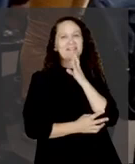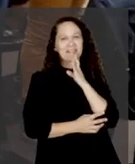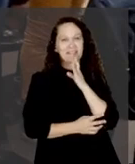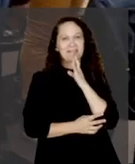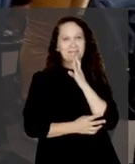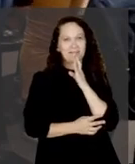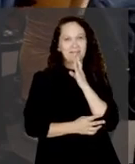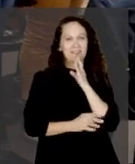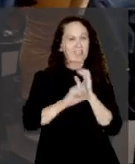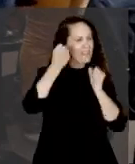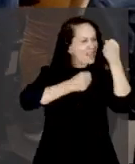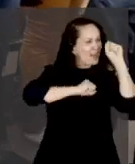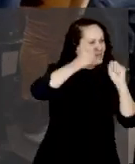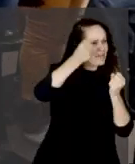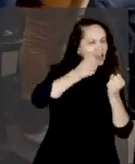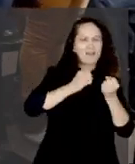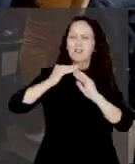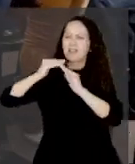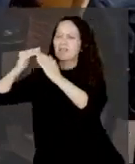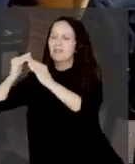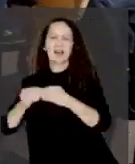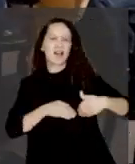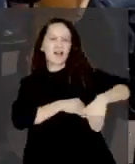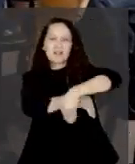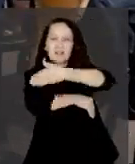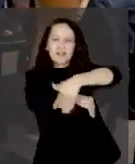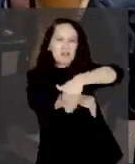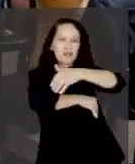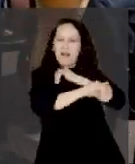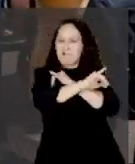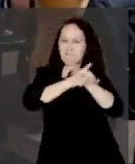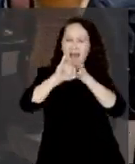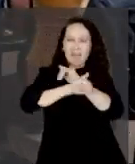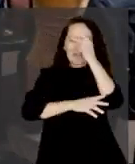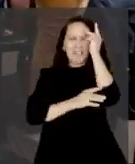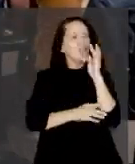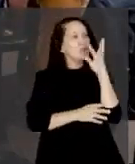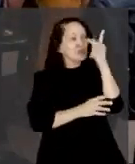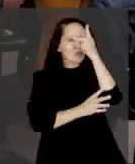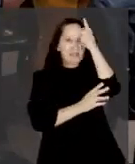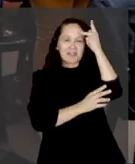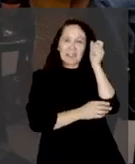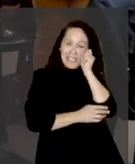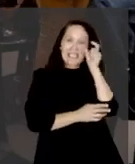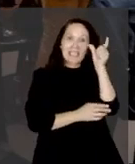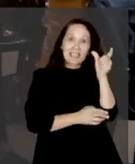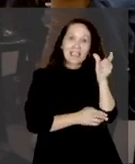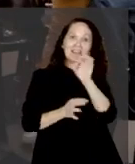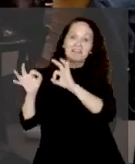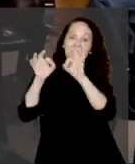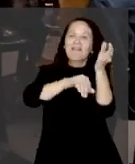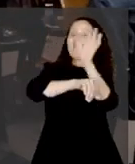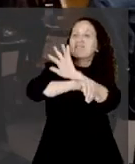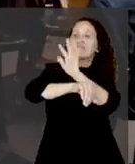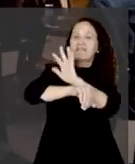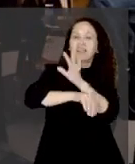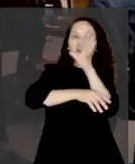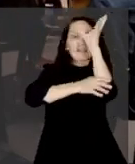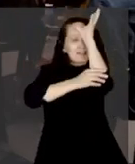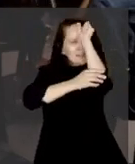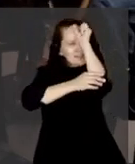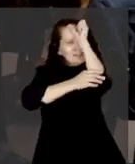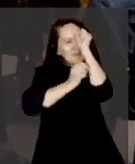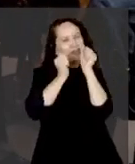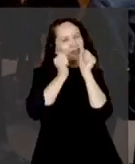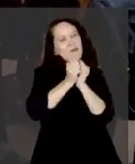realizar esse evento. Agradecido mesmo. Tamires, Instituto Lula, Paula Camus, Instituto Lula. Deixa eu fazer um